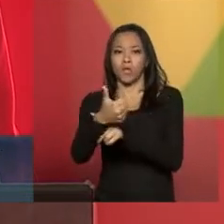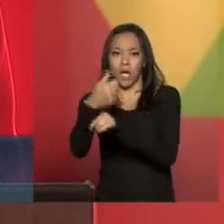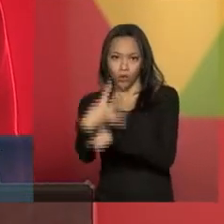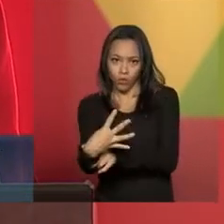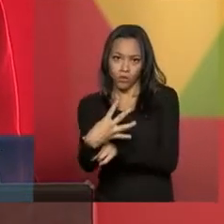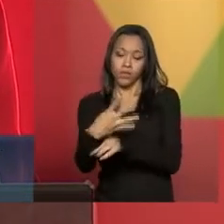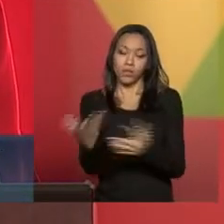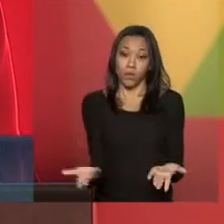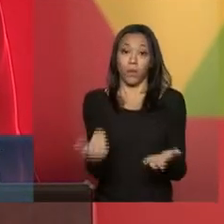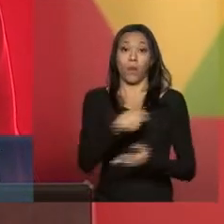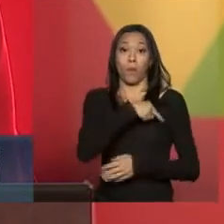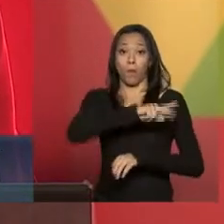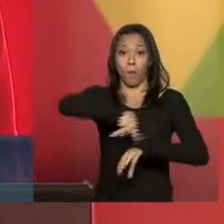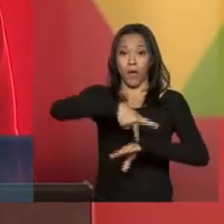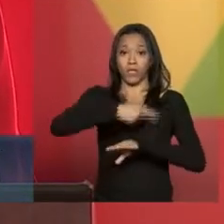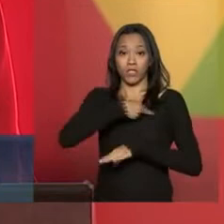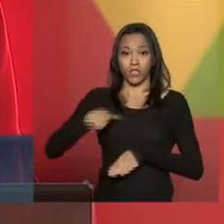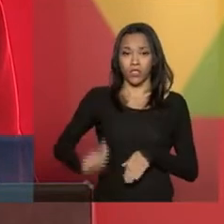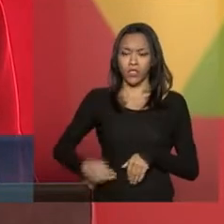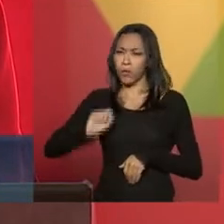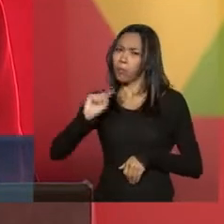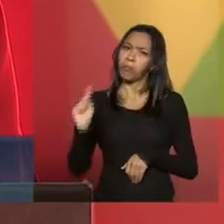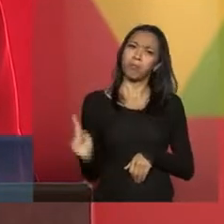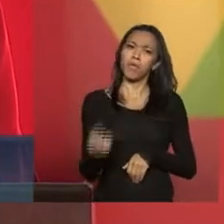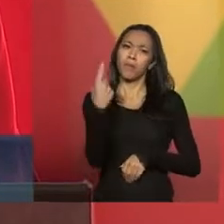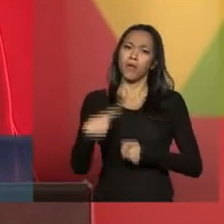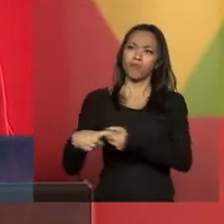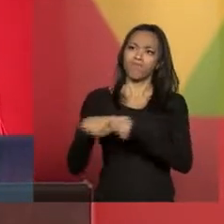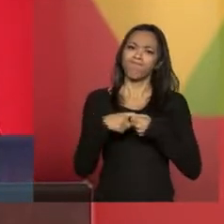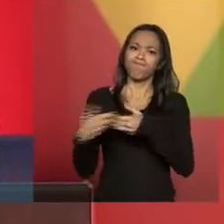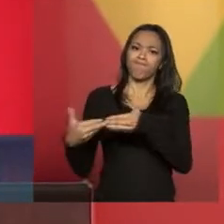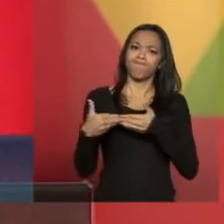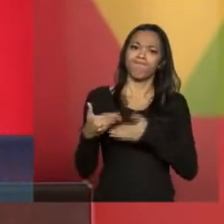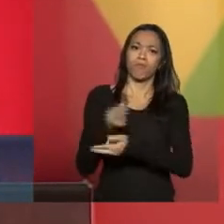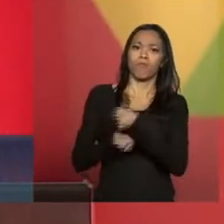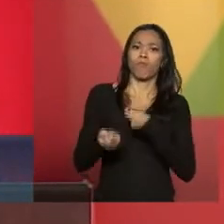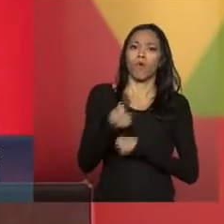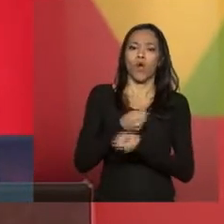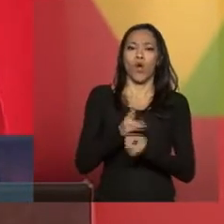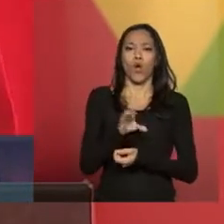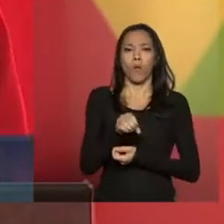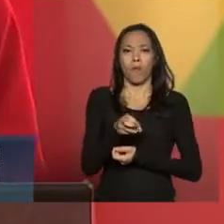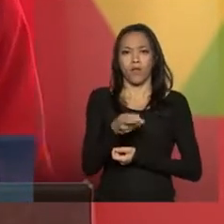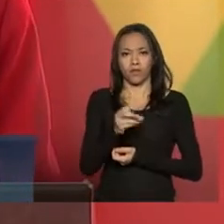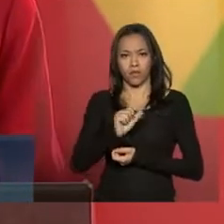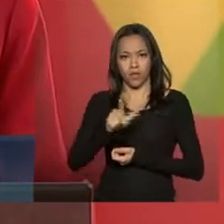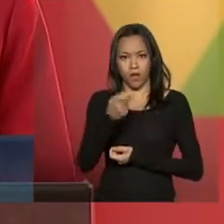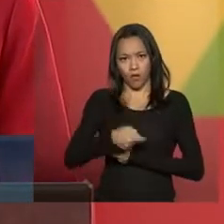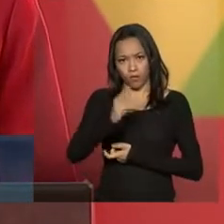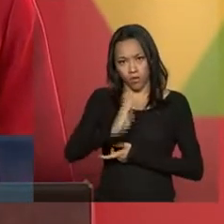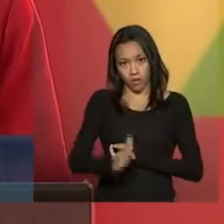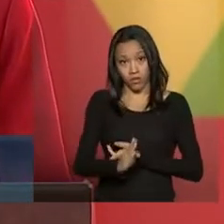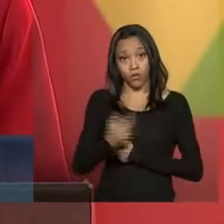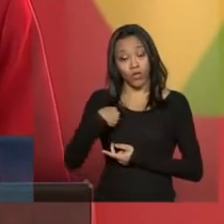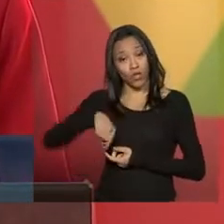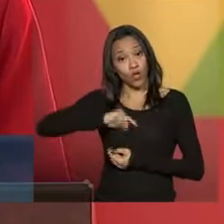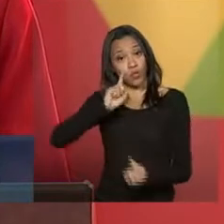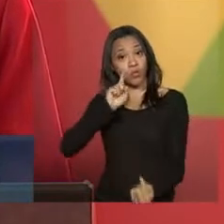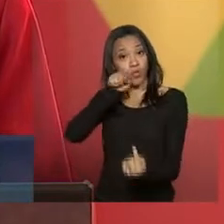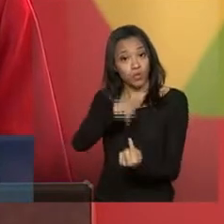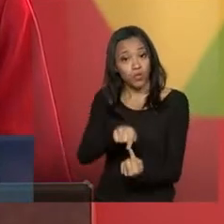o primeiro parceiro comercial do Brasil. E com vistas a intensificar nosso